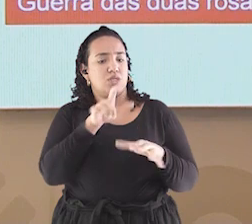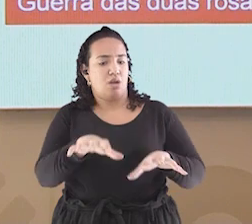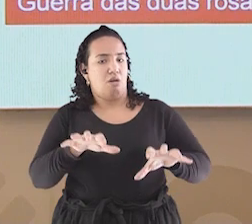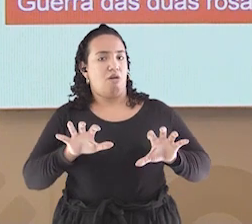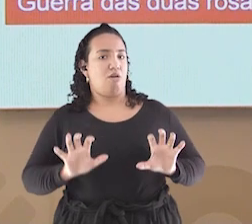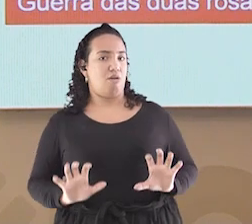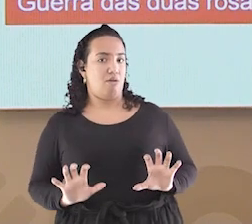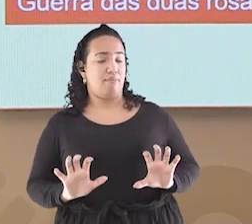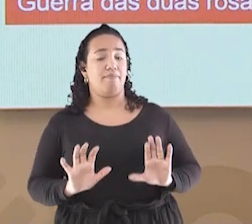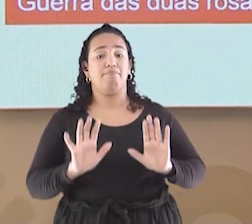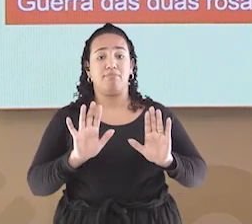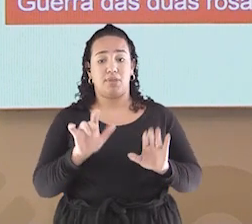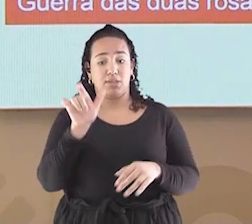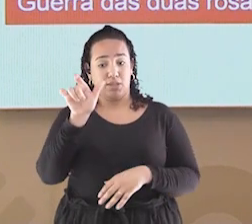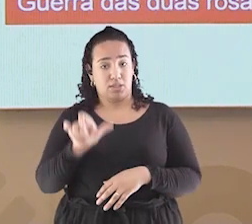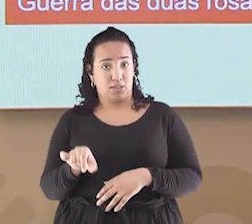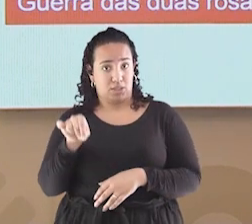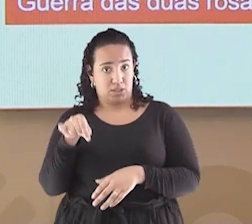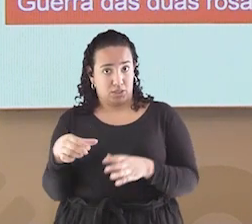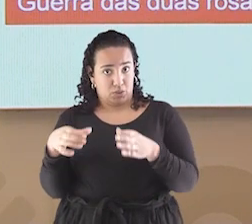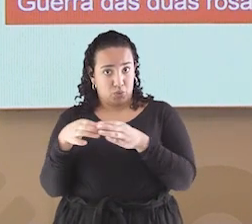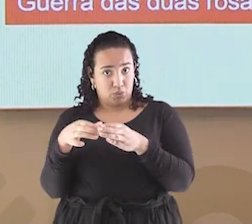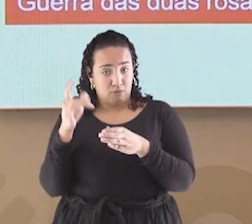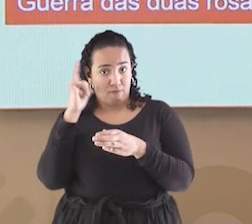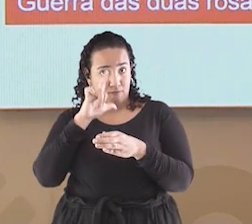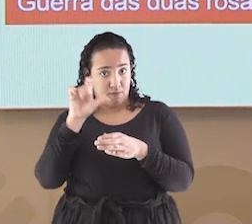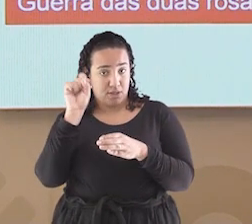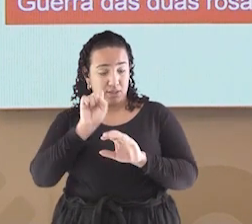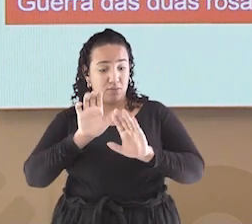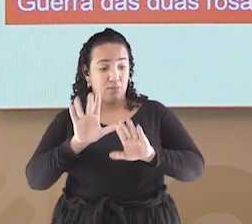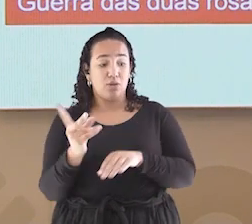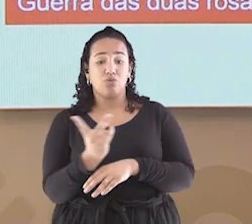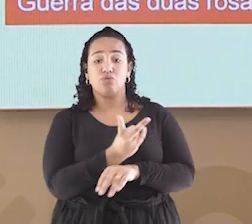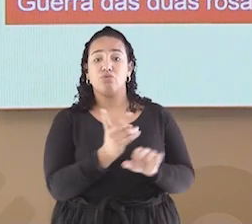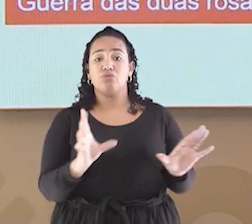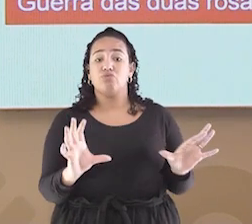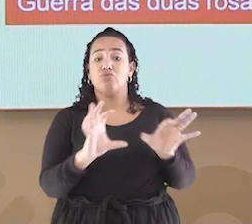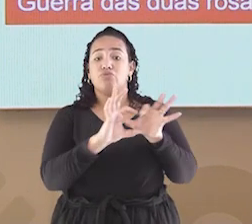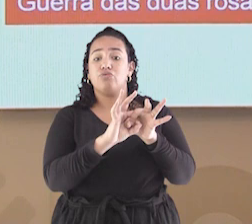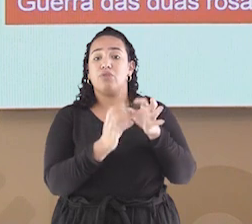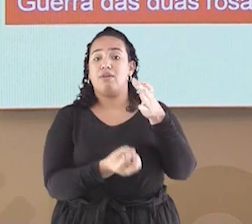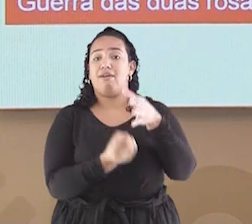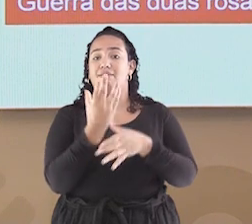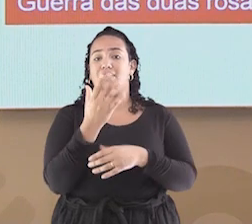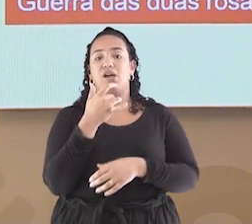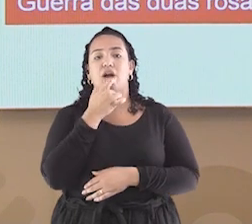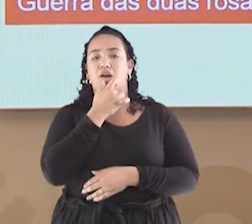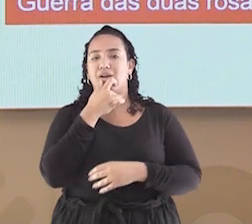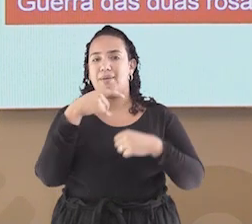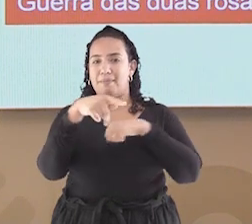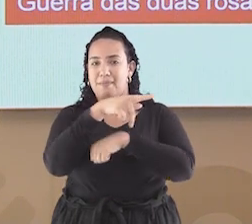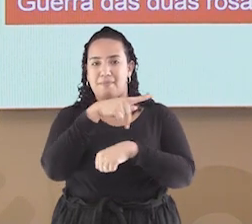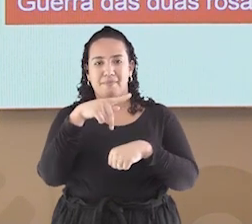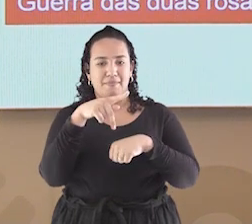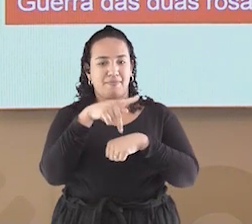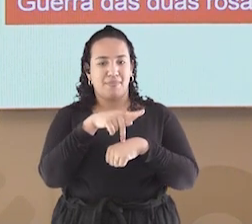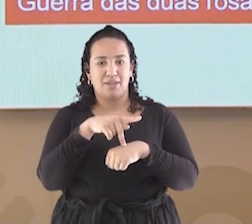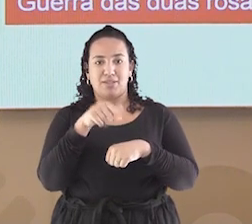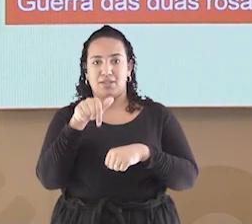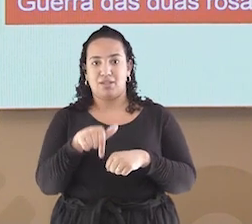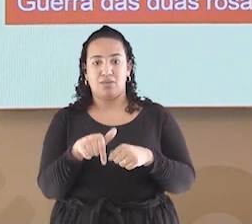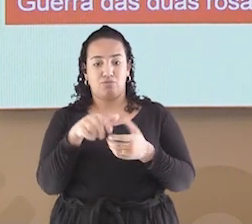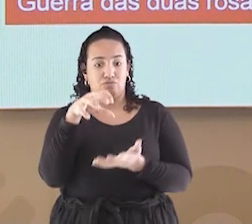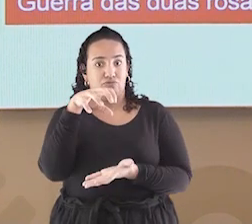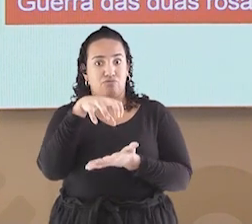uma união com a Casa de York, que resultou na consolidação da Inglaterra, fazendo com que o país virasse a grande oficina do mundo